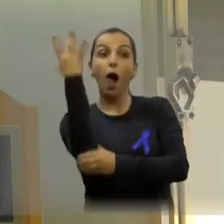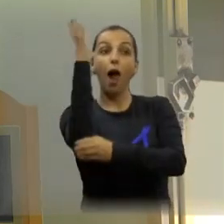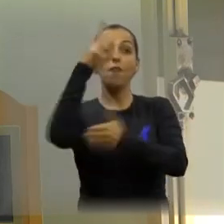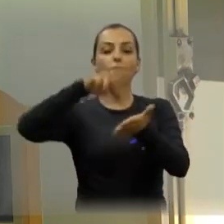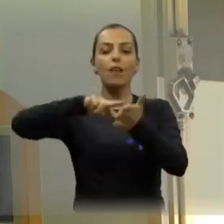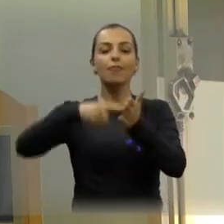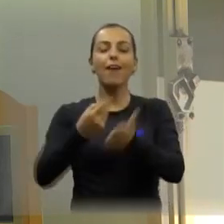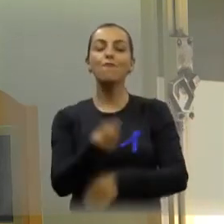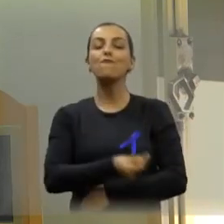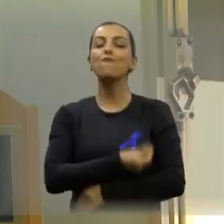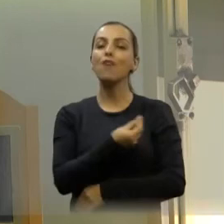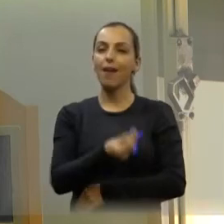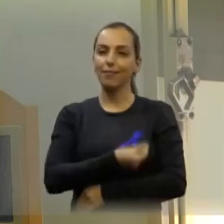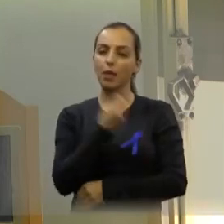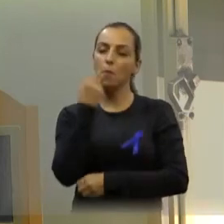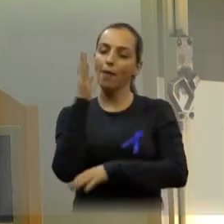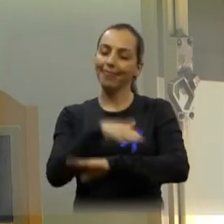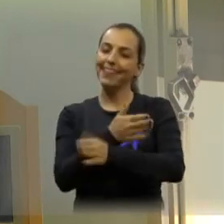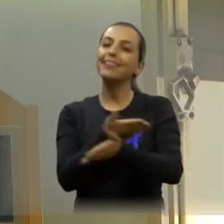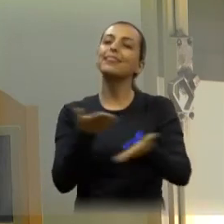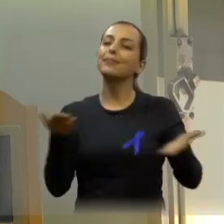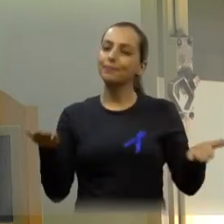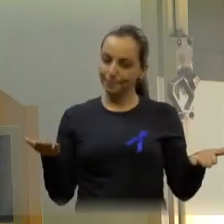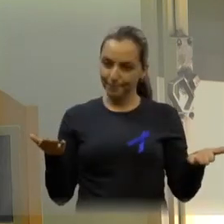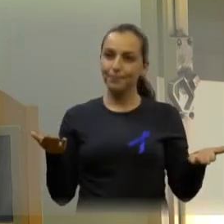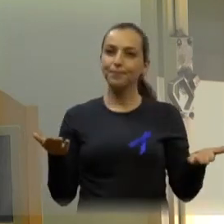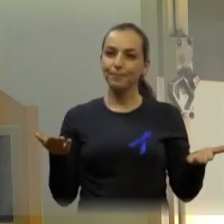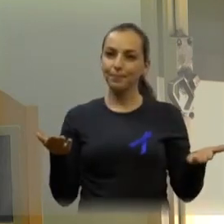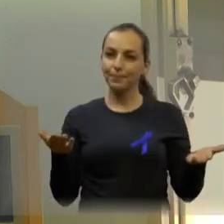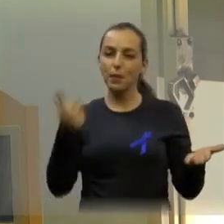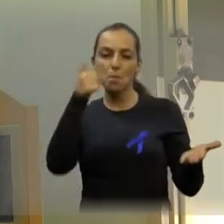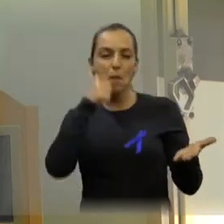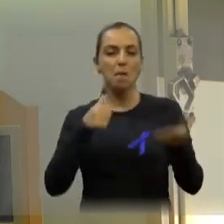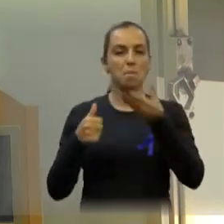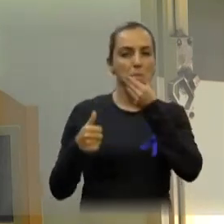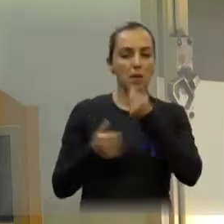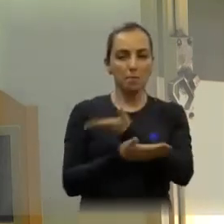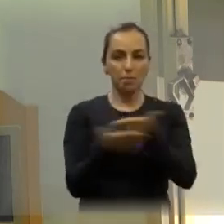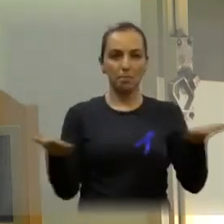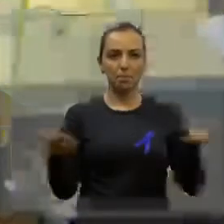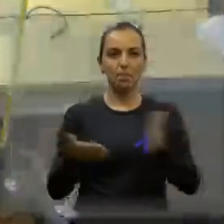vida. Então, boa tarde a todos e a todas.